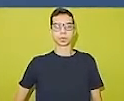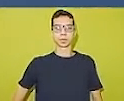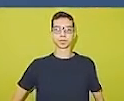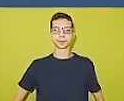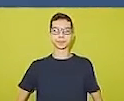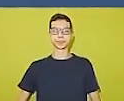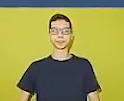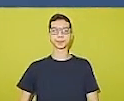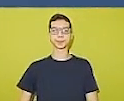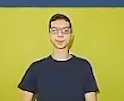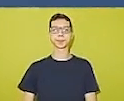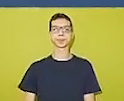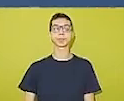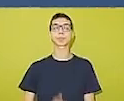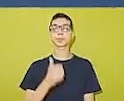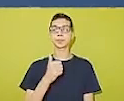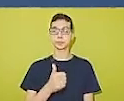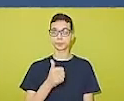com essa